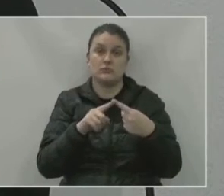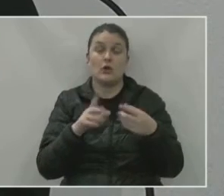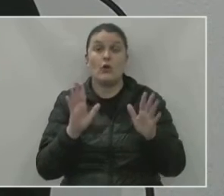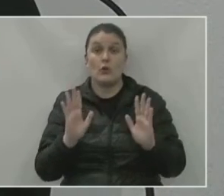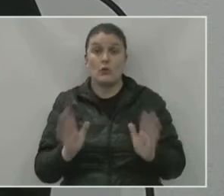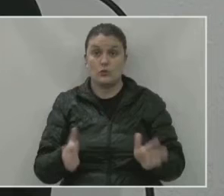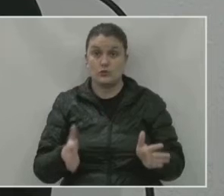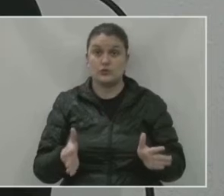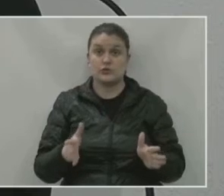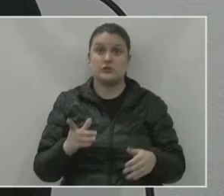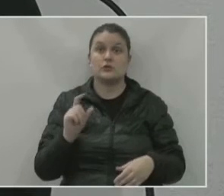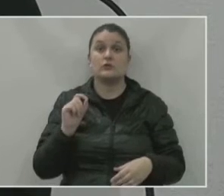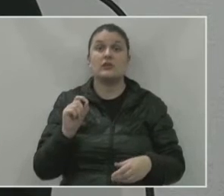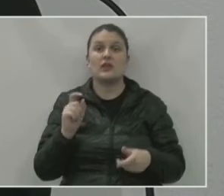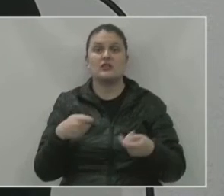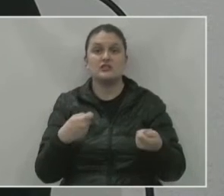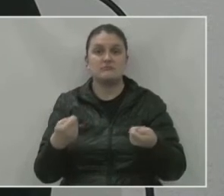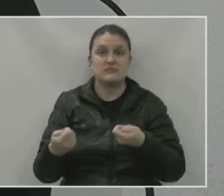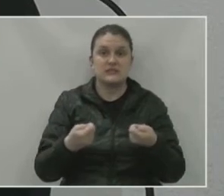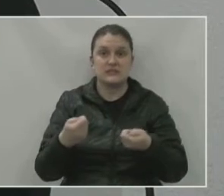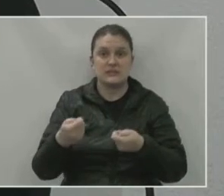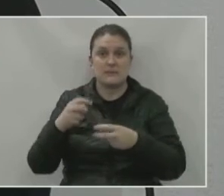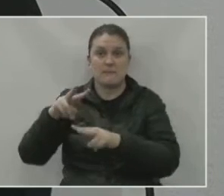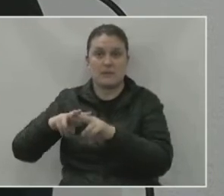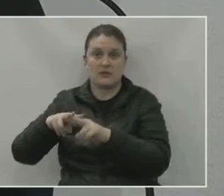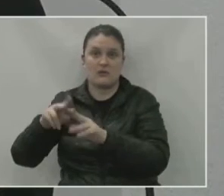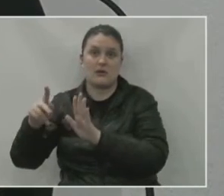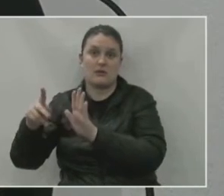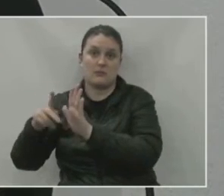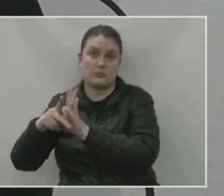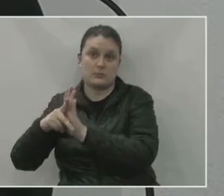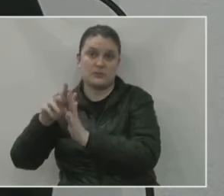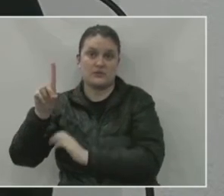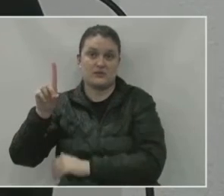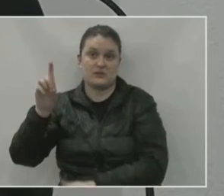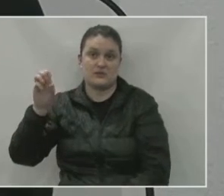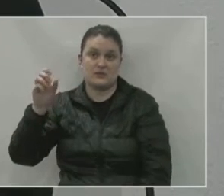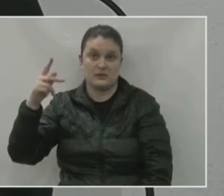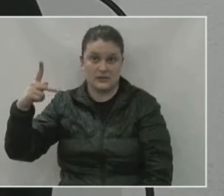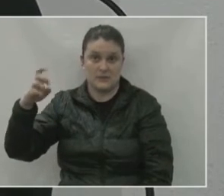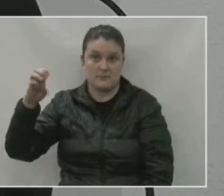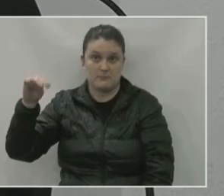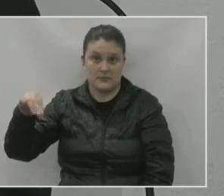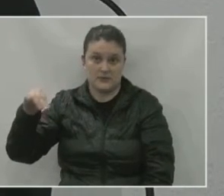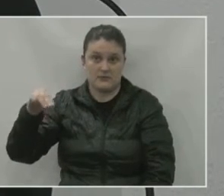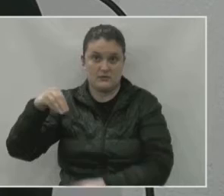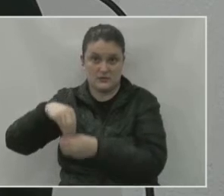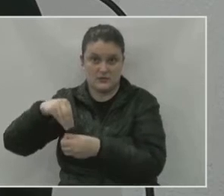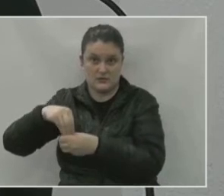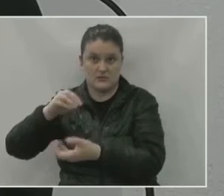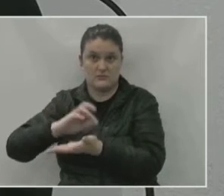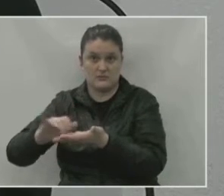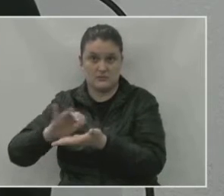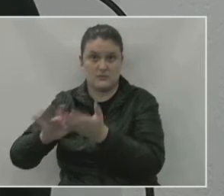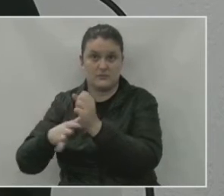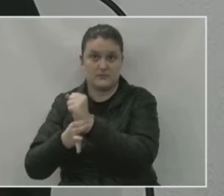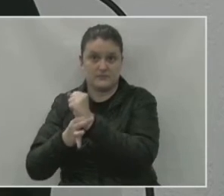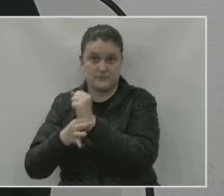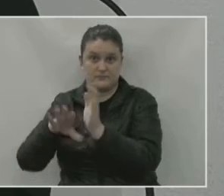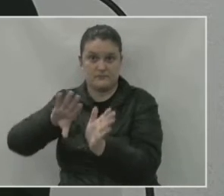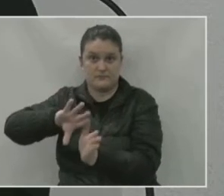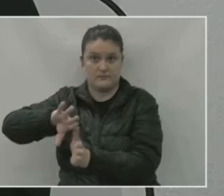hoje quem administra os presos é o DEPEN, pertence à Secretaria de Segurança, né, mas é um departamento